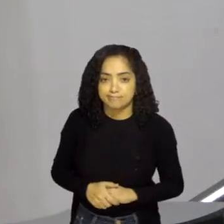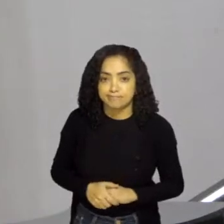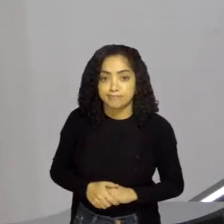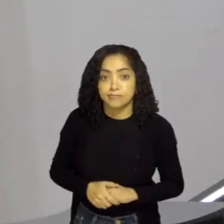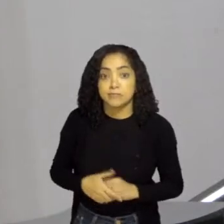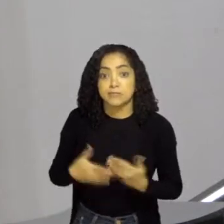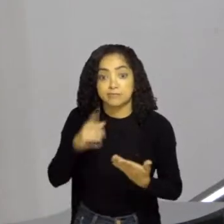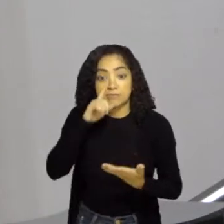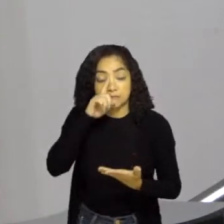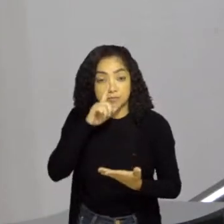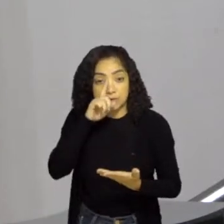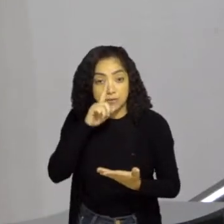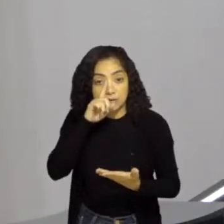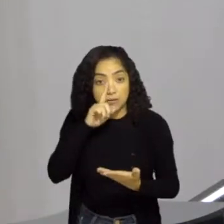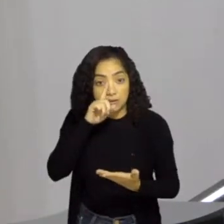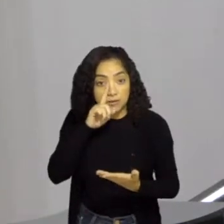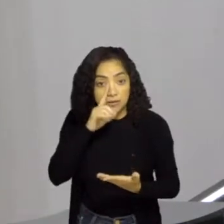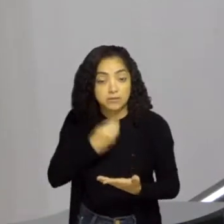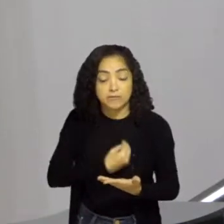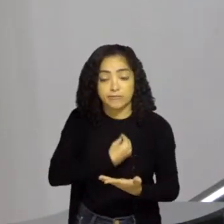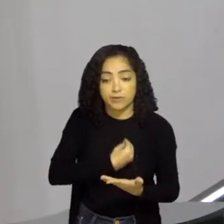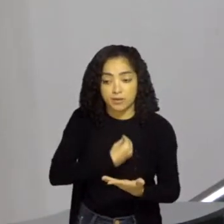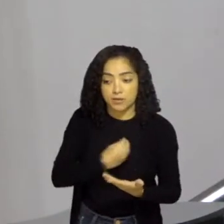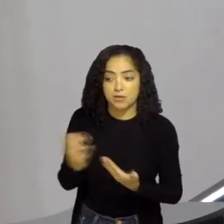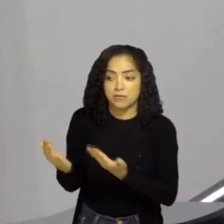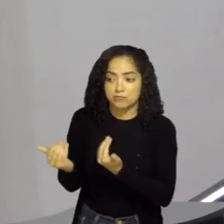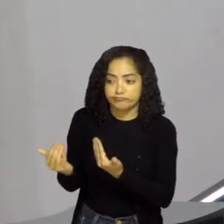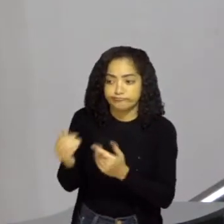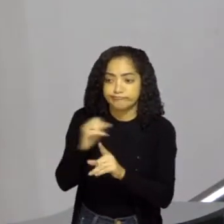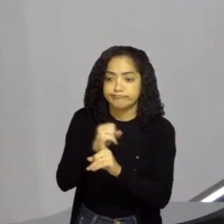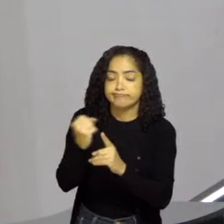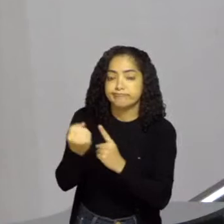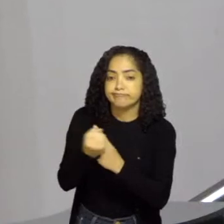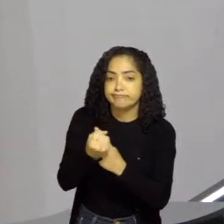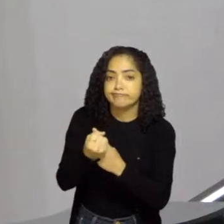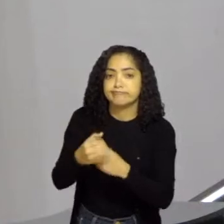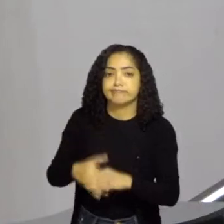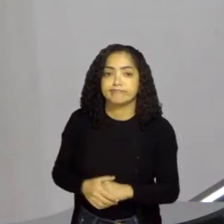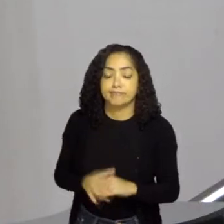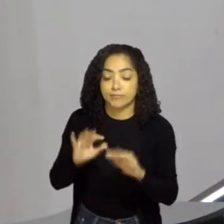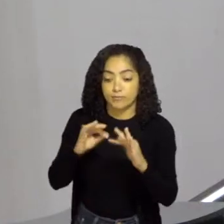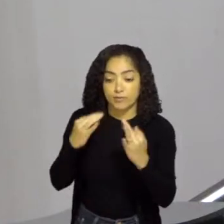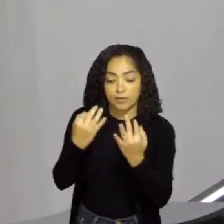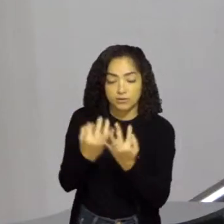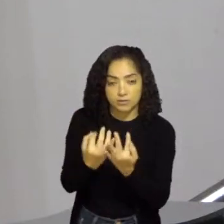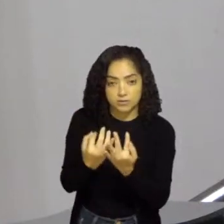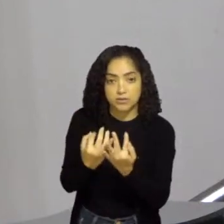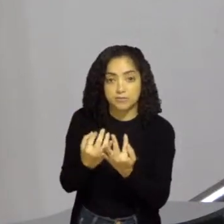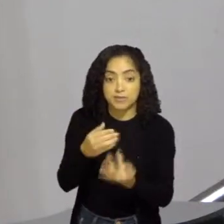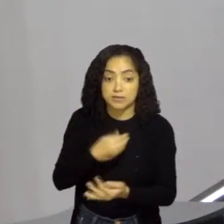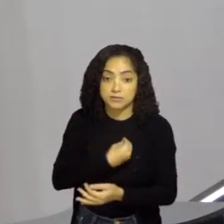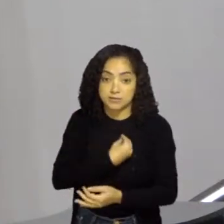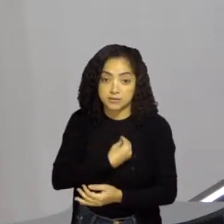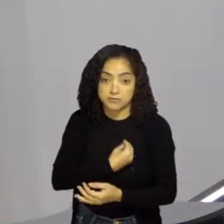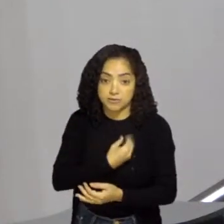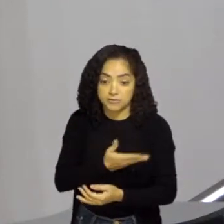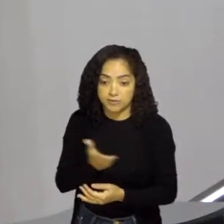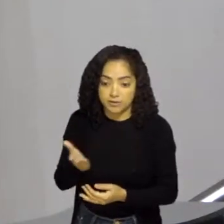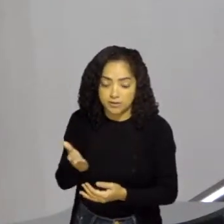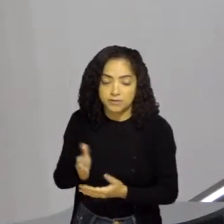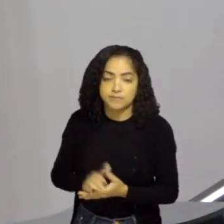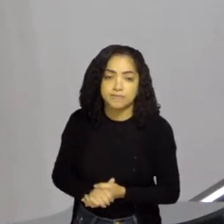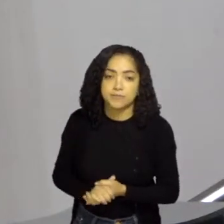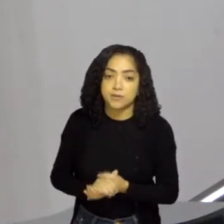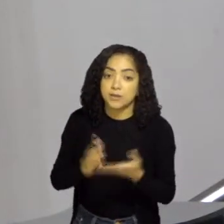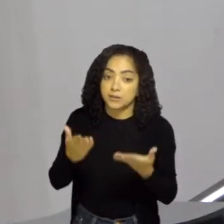colocando em risco aos jovens, à sociedade, às famílias que ali vivem. Esse